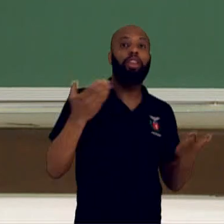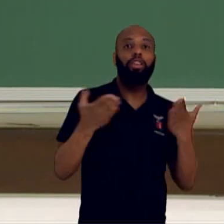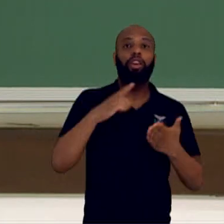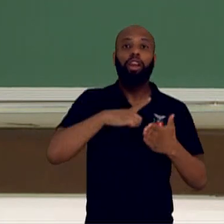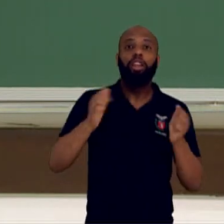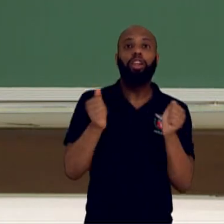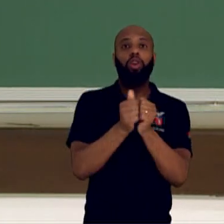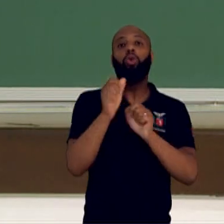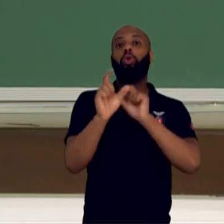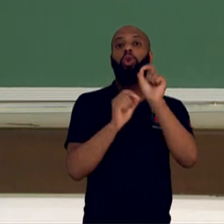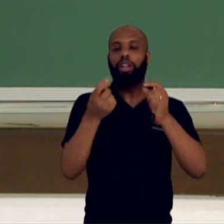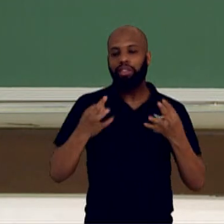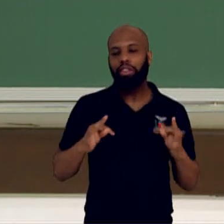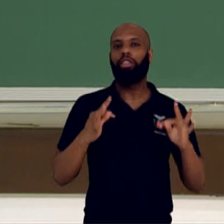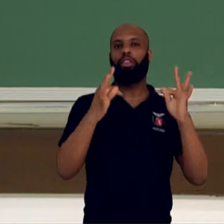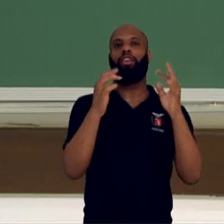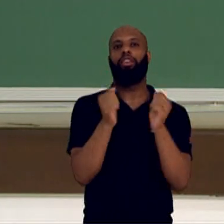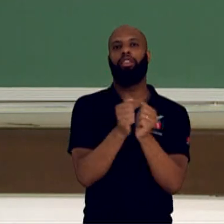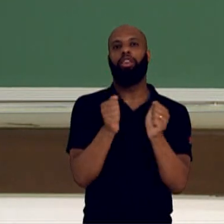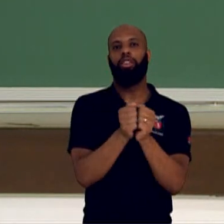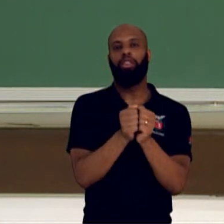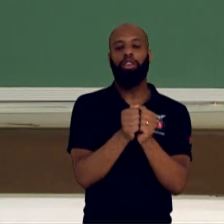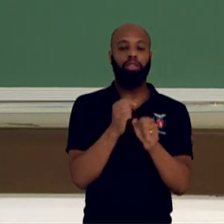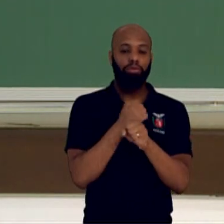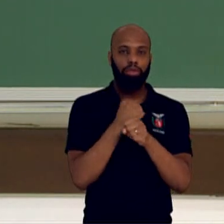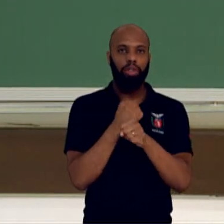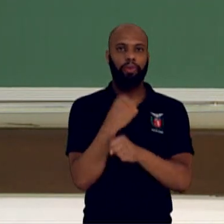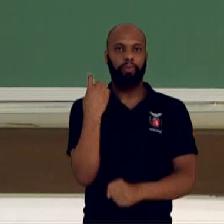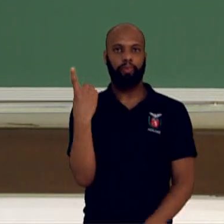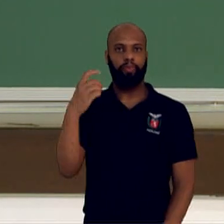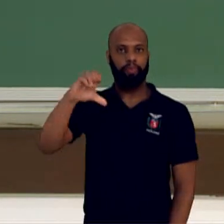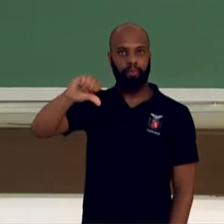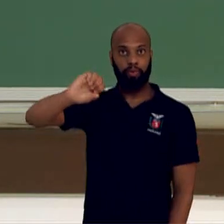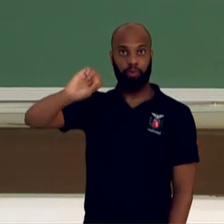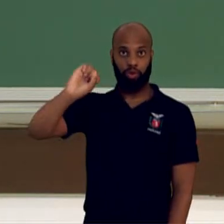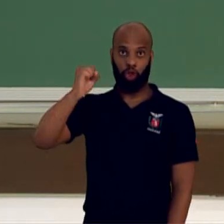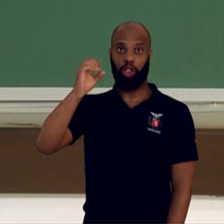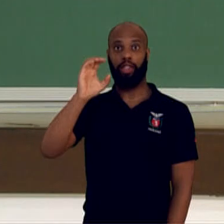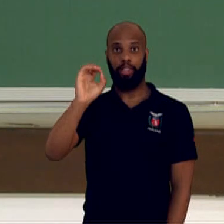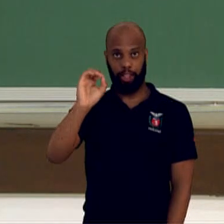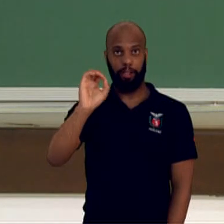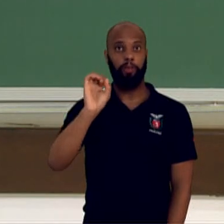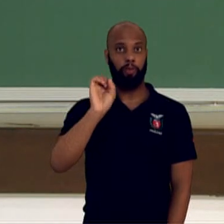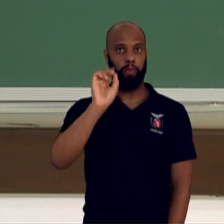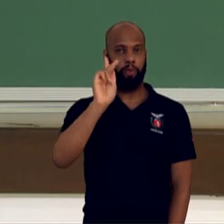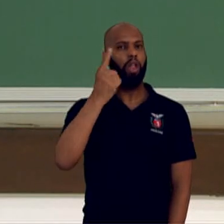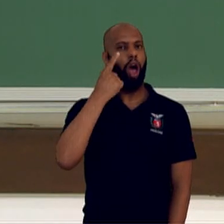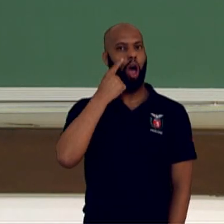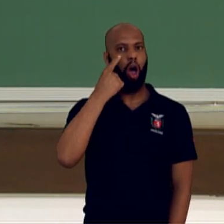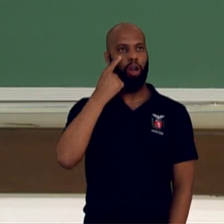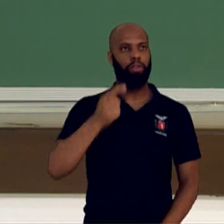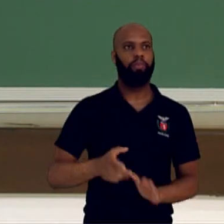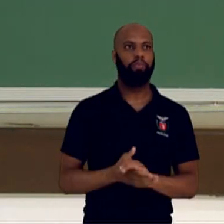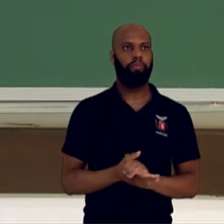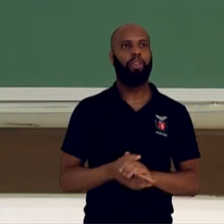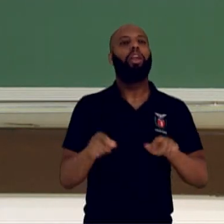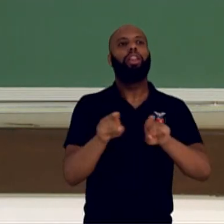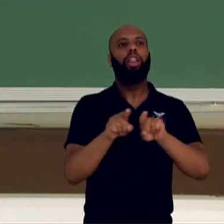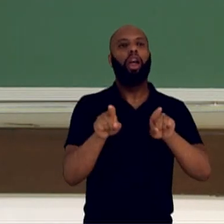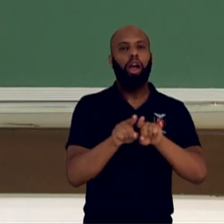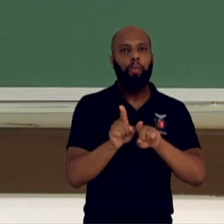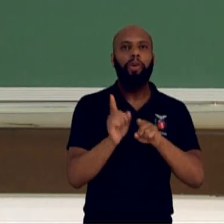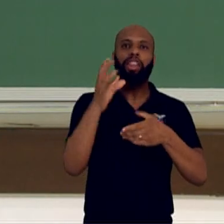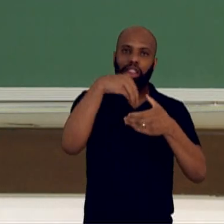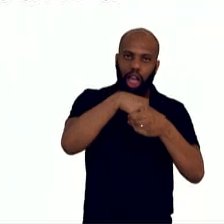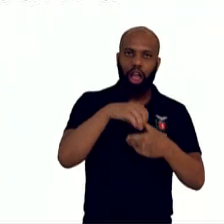funk, né, que surgiu aqui nos anos 80, certo? Vamos ver aqui. Foi também nos